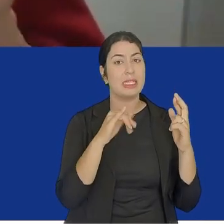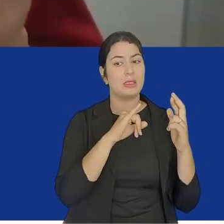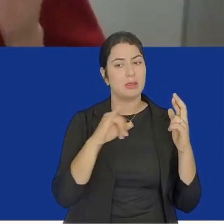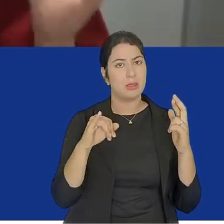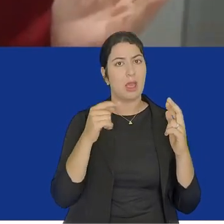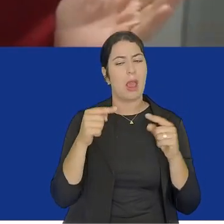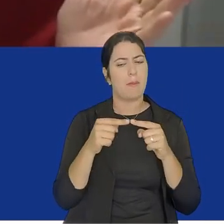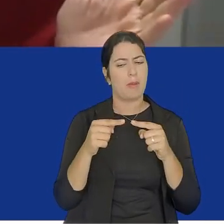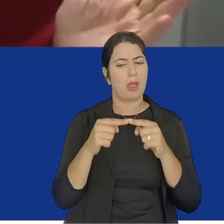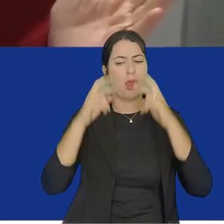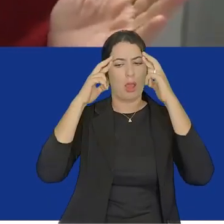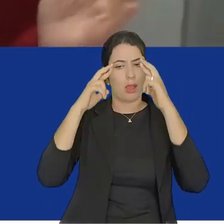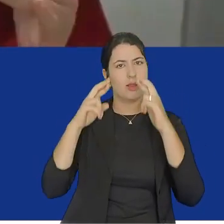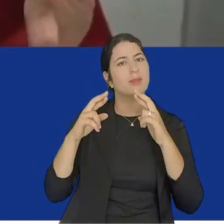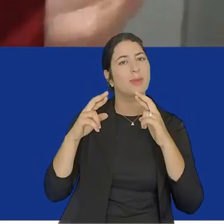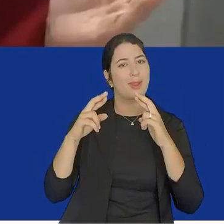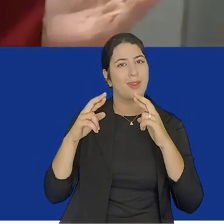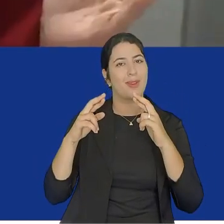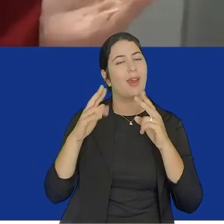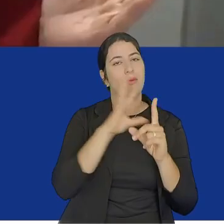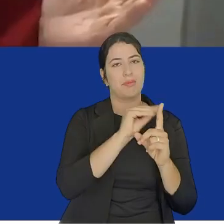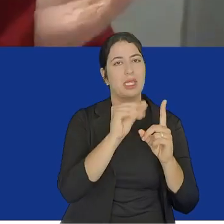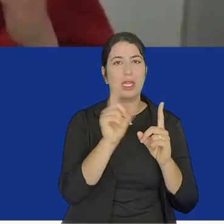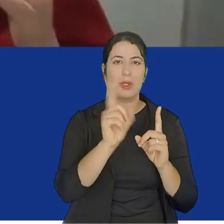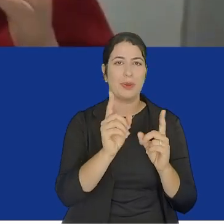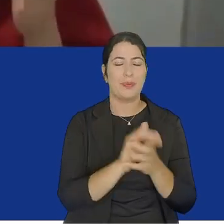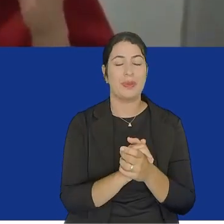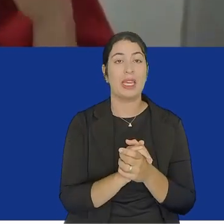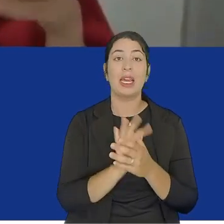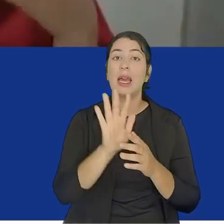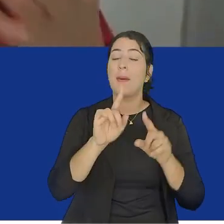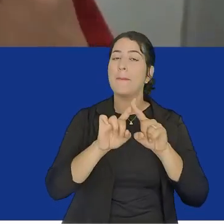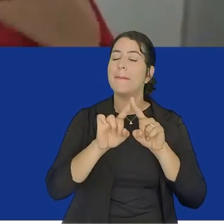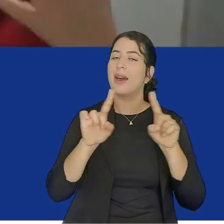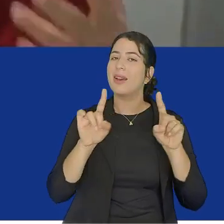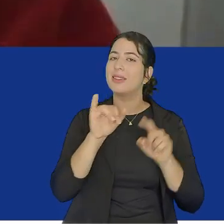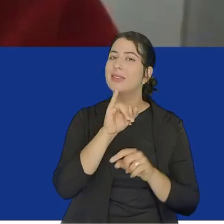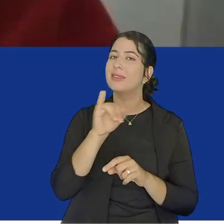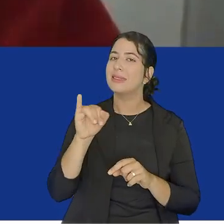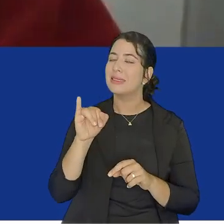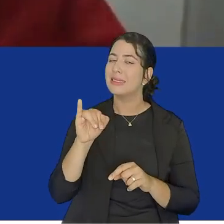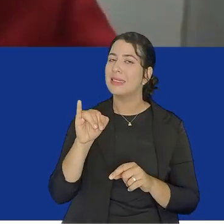Agora, se você tem dúvida se foi assedioso ou não, e um dos colegas que estavam aqui, fazendo parte